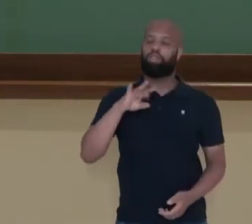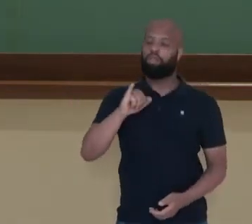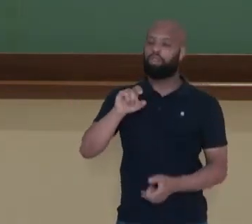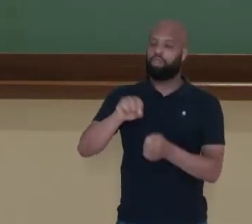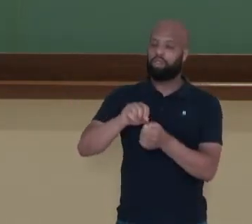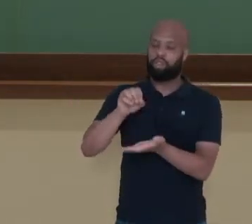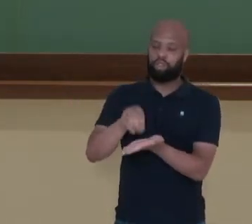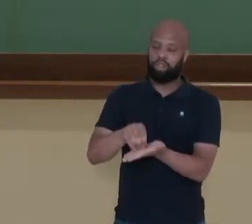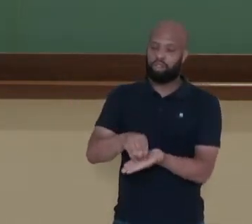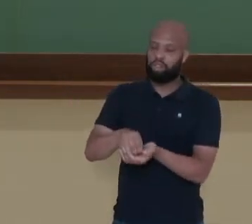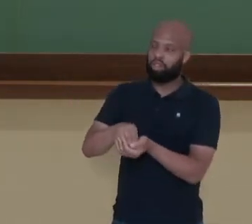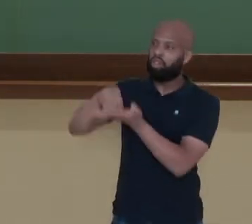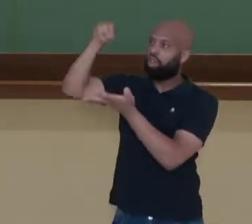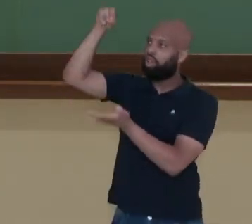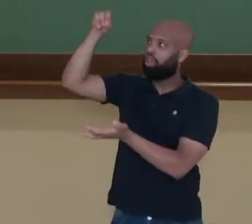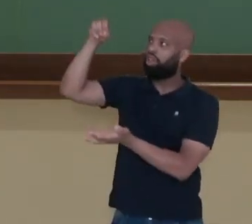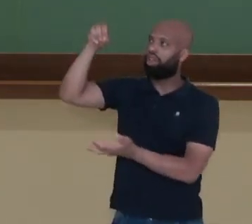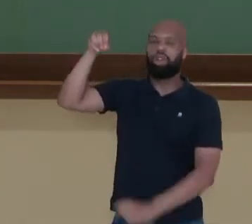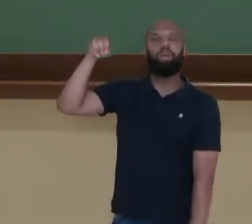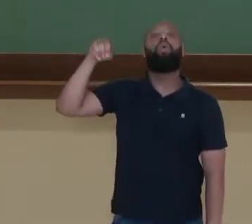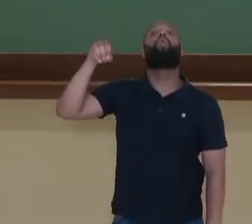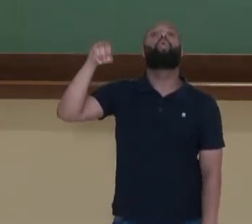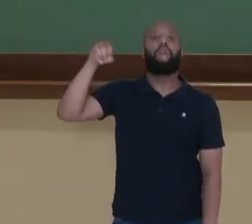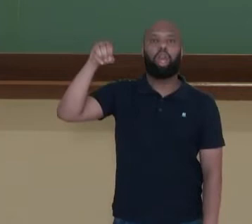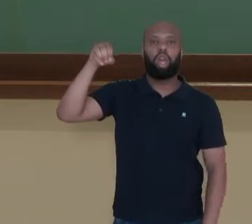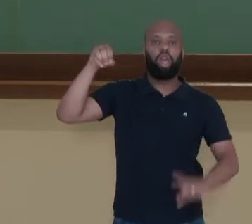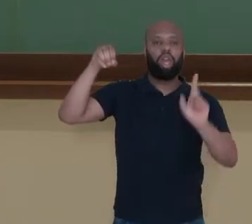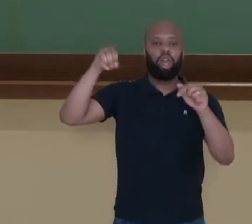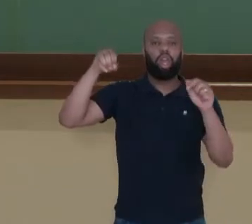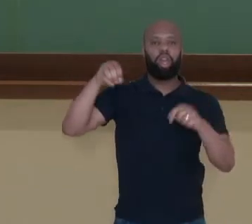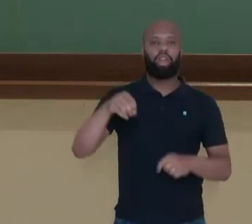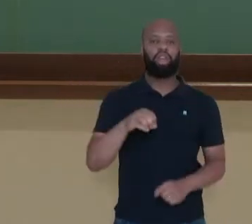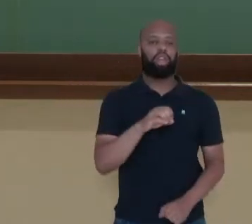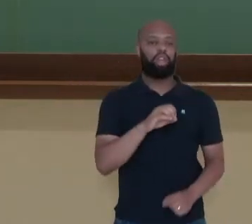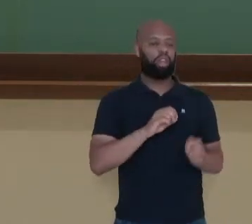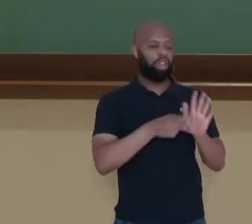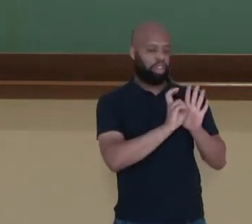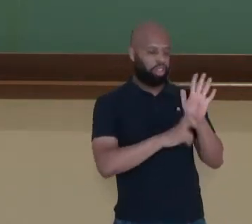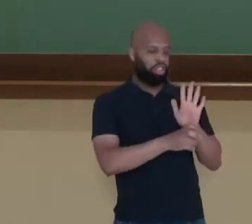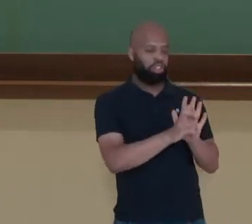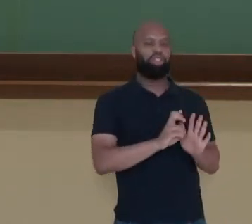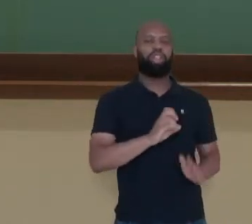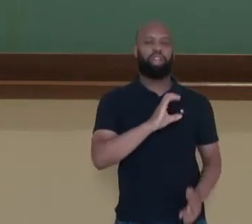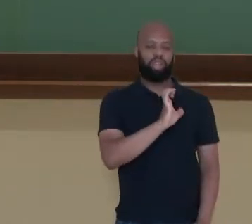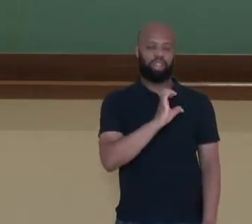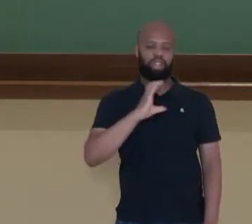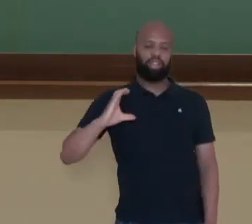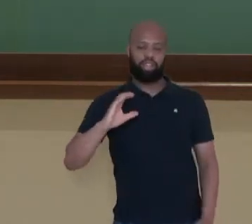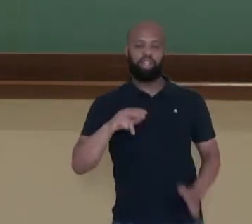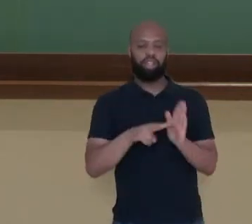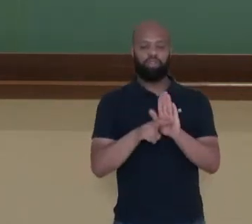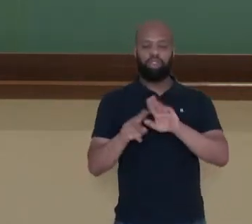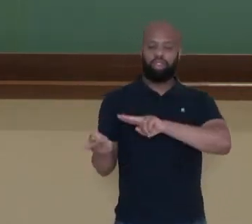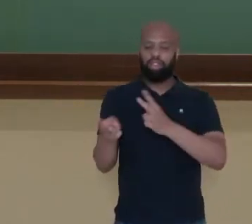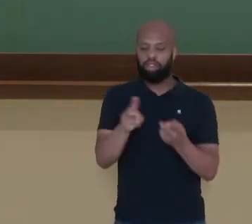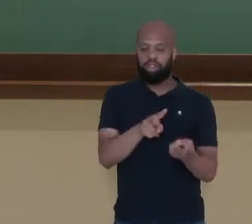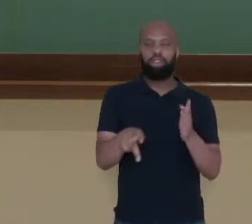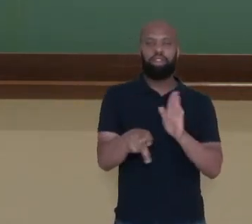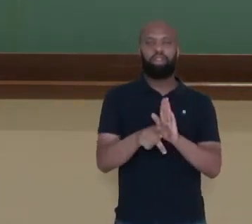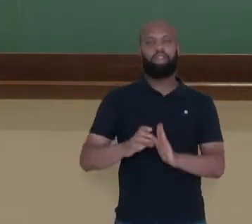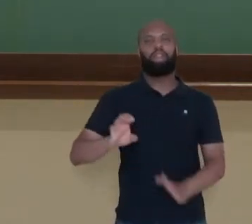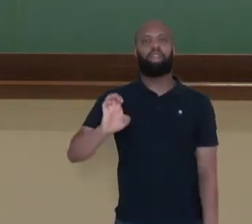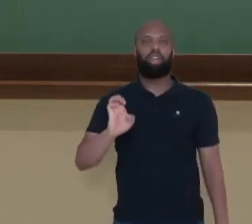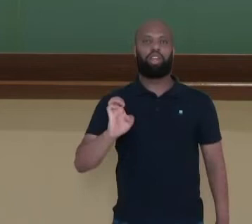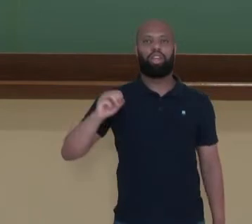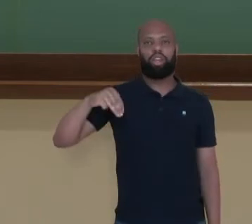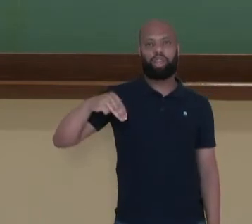eu estou fazendo? Eu estou fazendo com que a energia cinética dessa bolinha seja transferida em forma de energia potencial